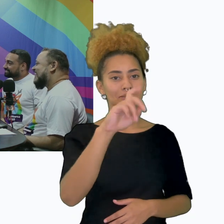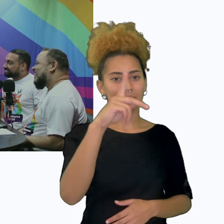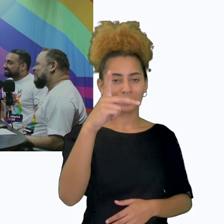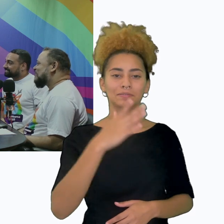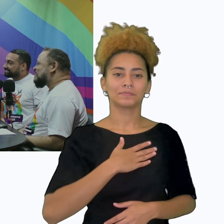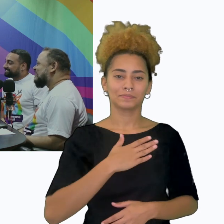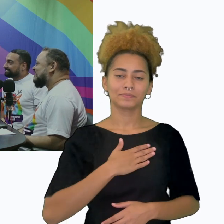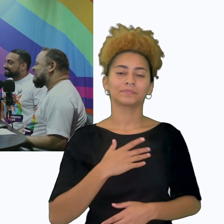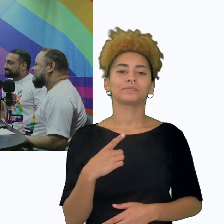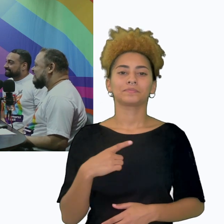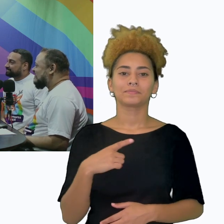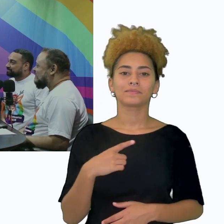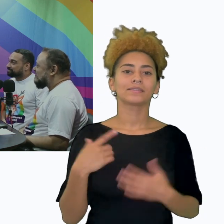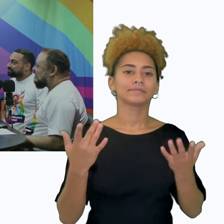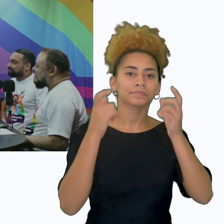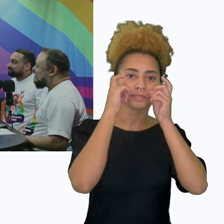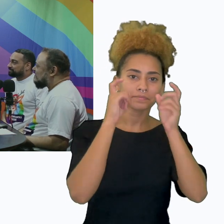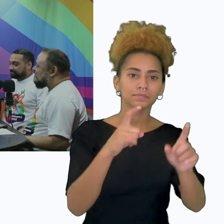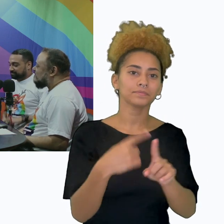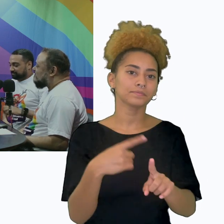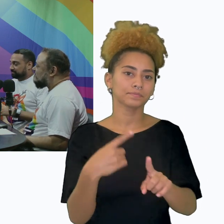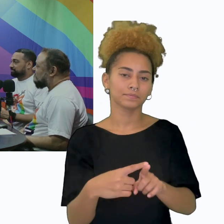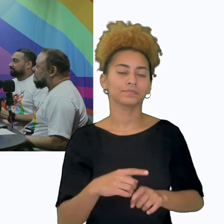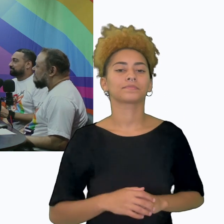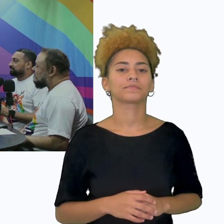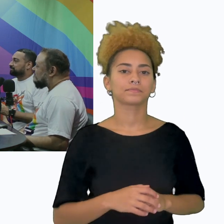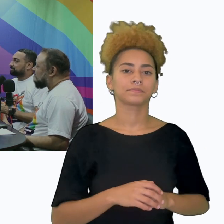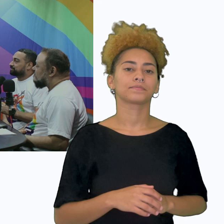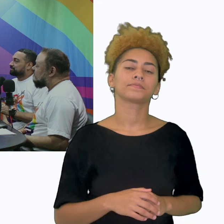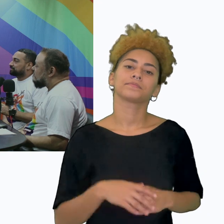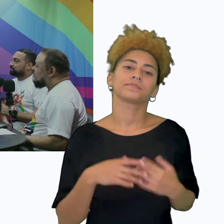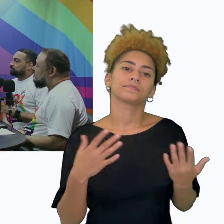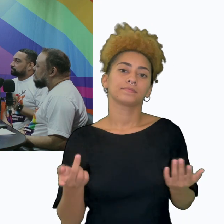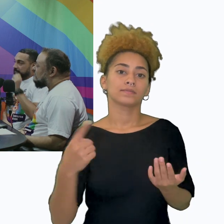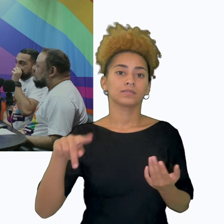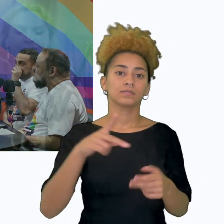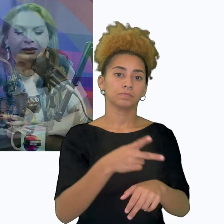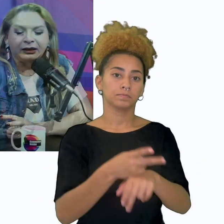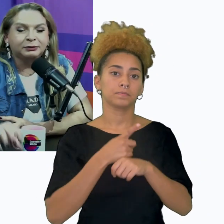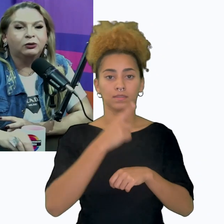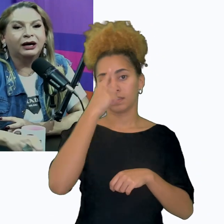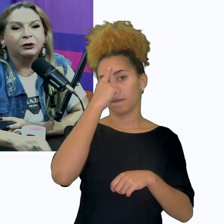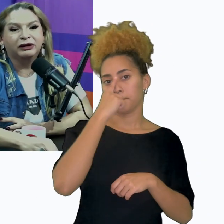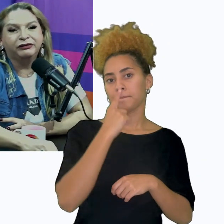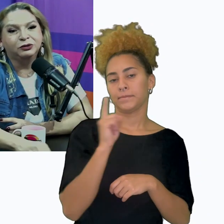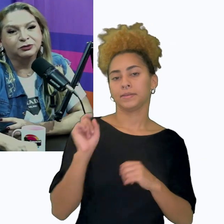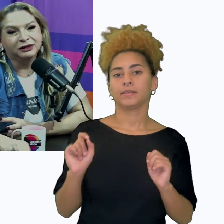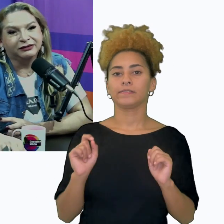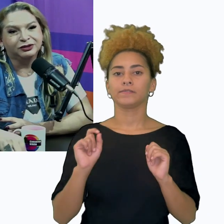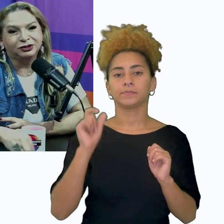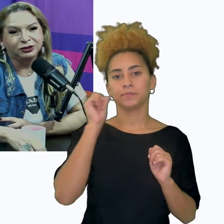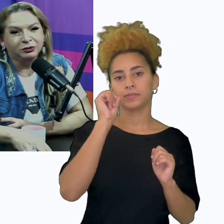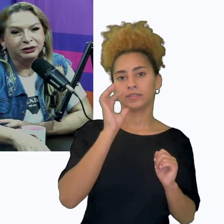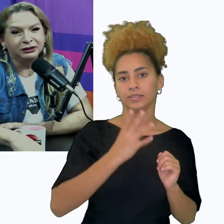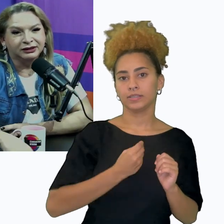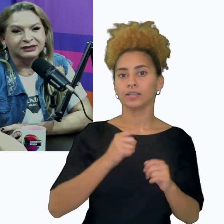8 episódios, e aí é interessante porque eles procuraram um perfil de uma